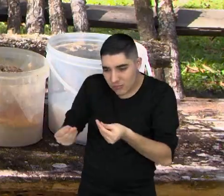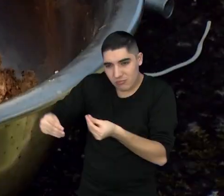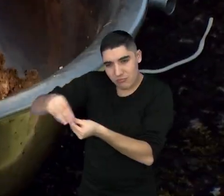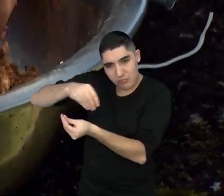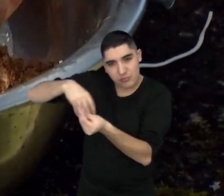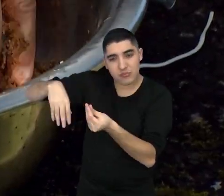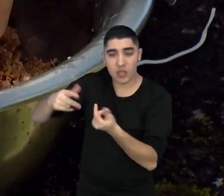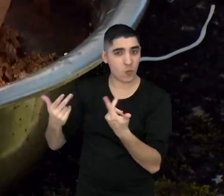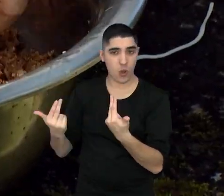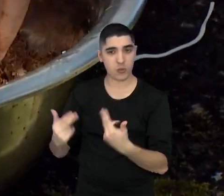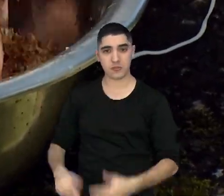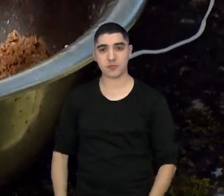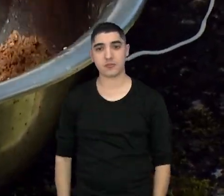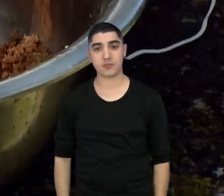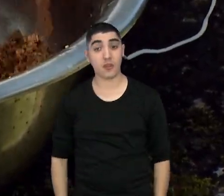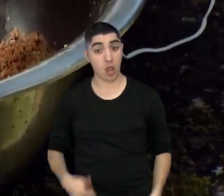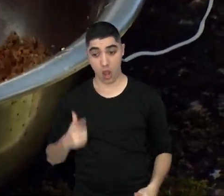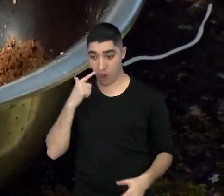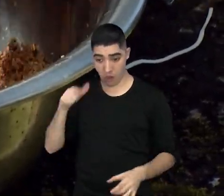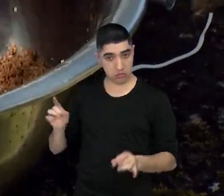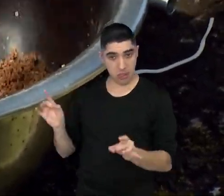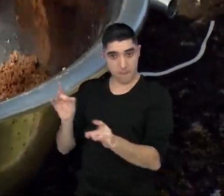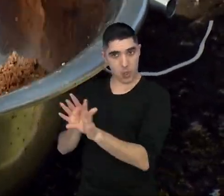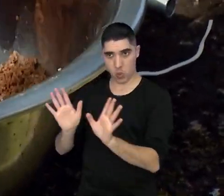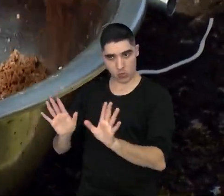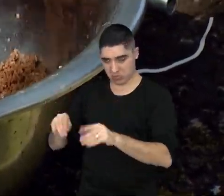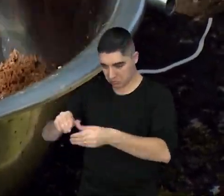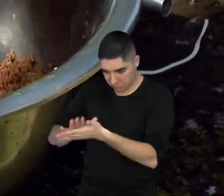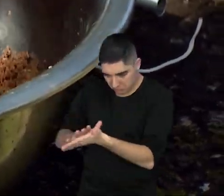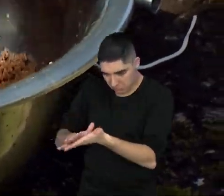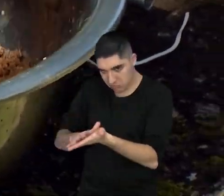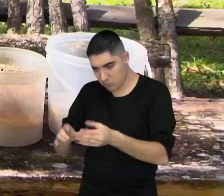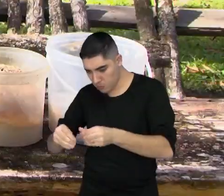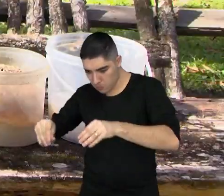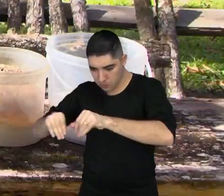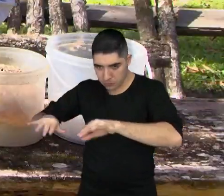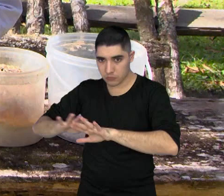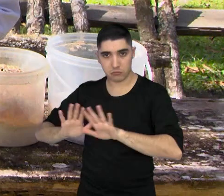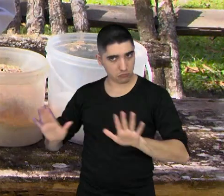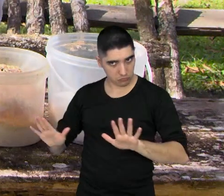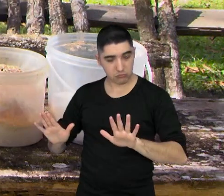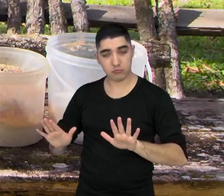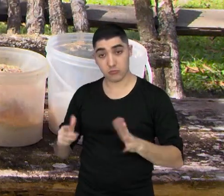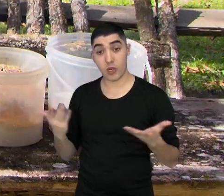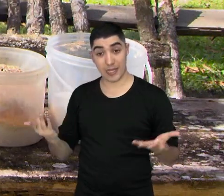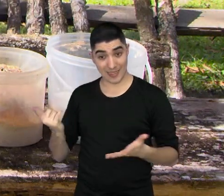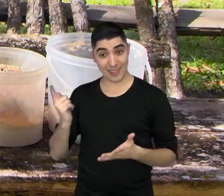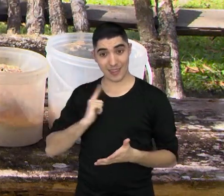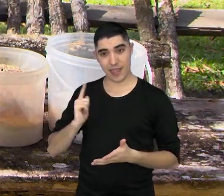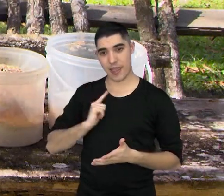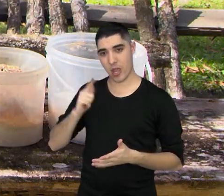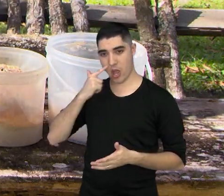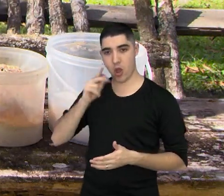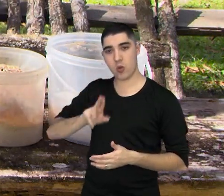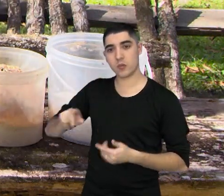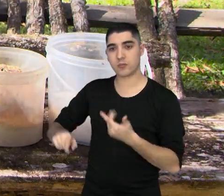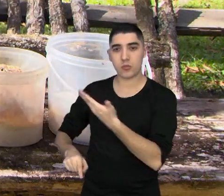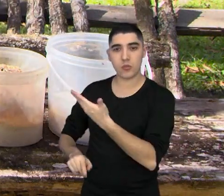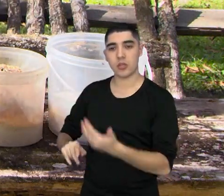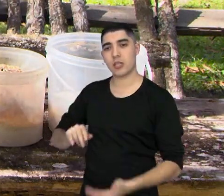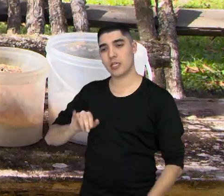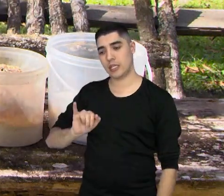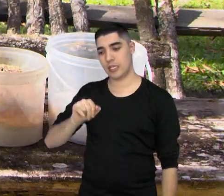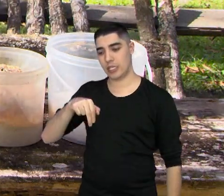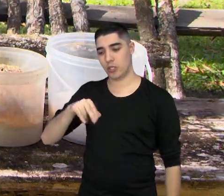bolor. Então aqui está pronta a semente, tá? Nós preparamos a semente. Ótimo. Bom, nós temos alguns equipamentos aqui, que isso aqui se